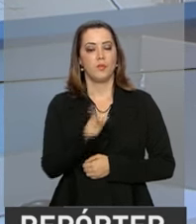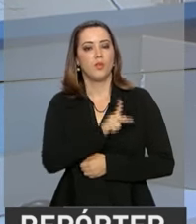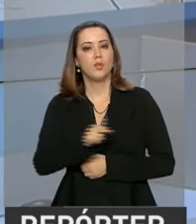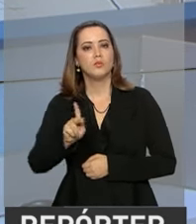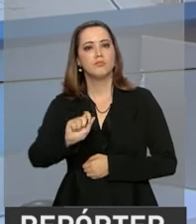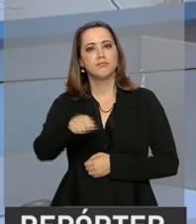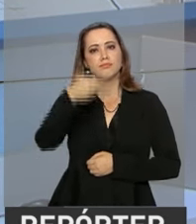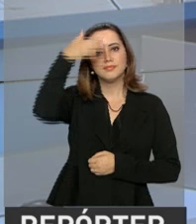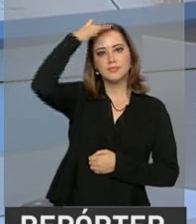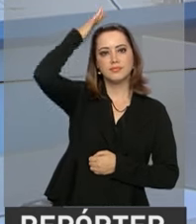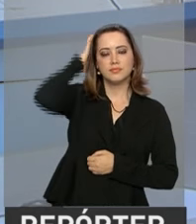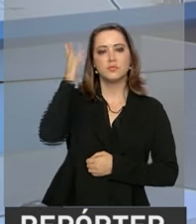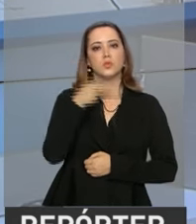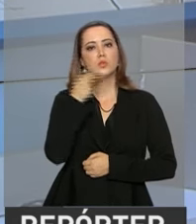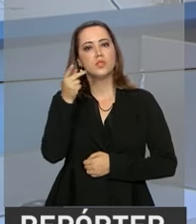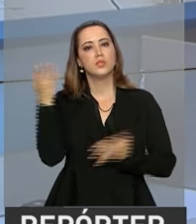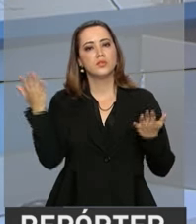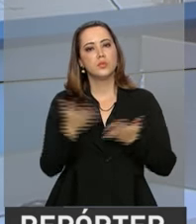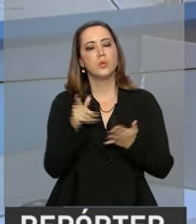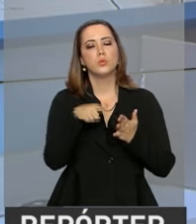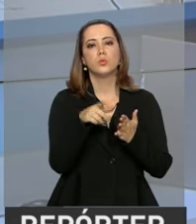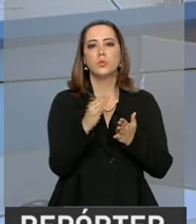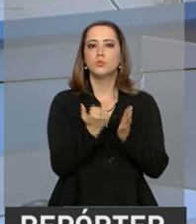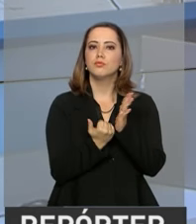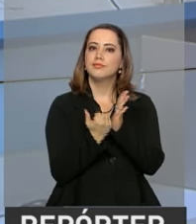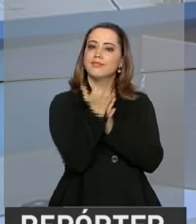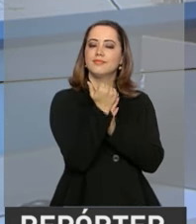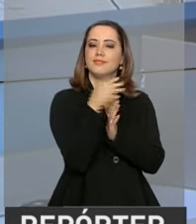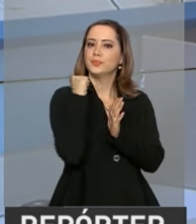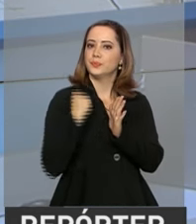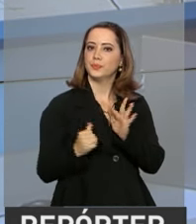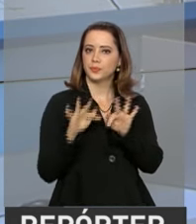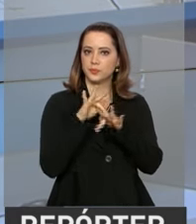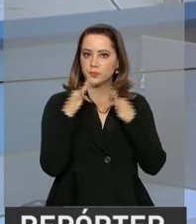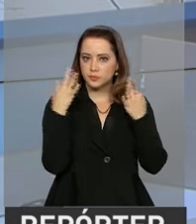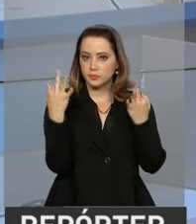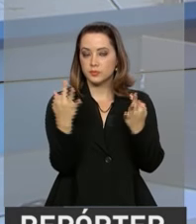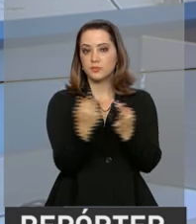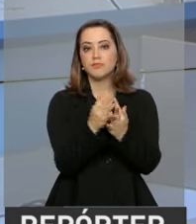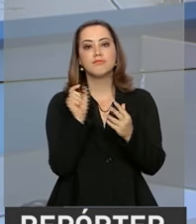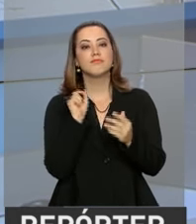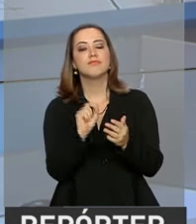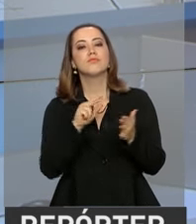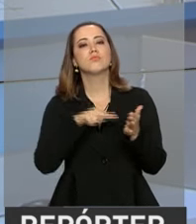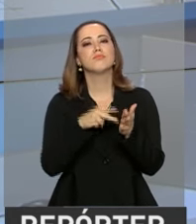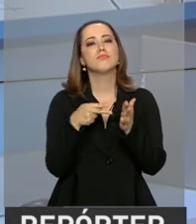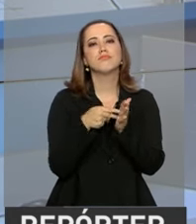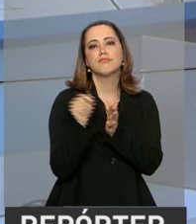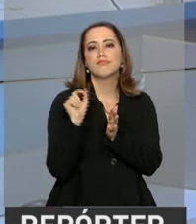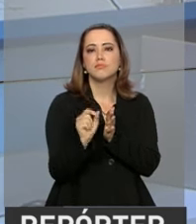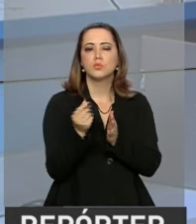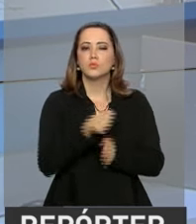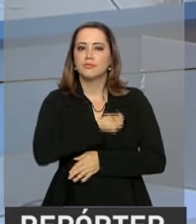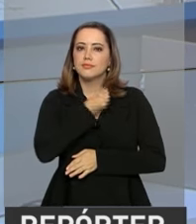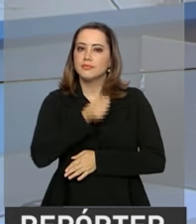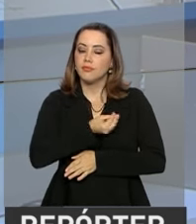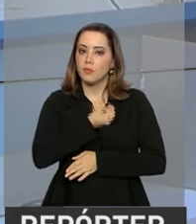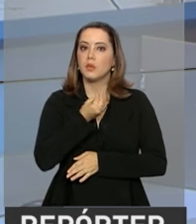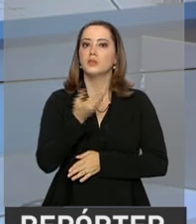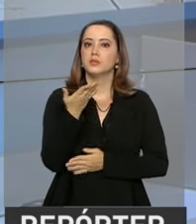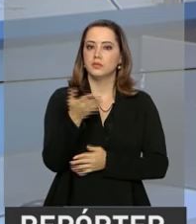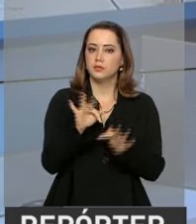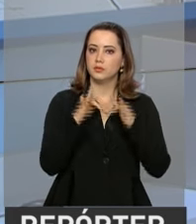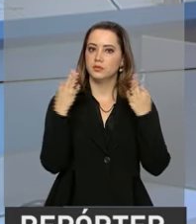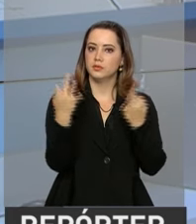O presidente em exercício, Michel Temer, falou hoje sobre o reajuste do Bolsa Família e os impactos desse aumento da renda para as famílias